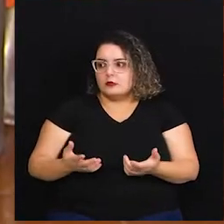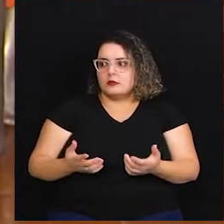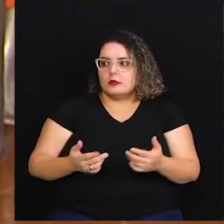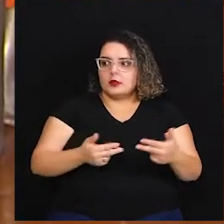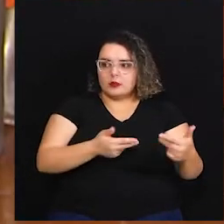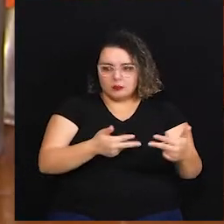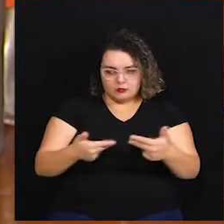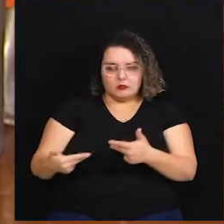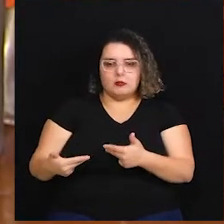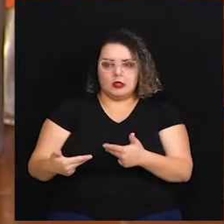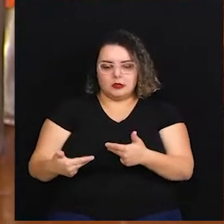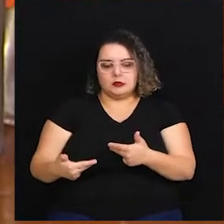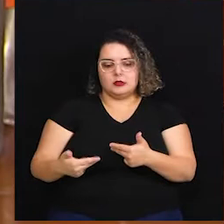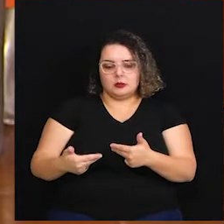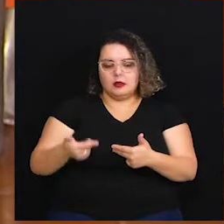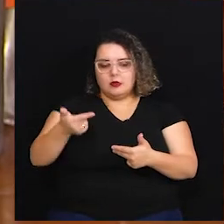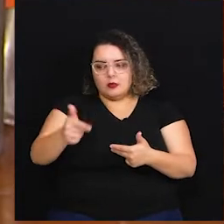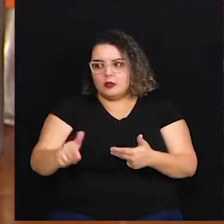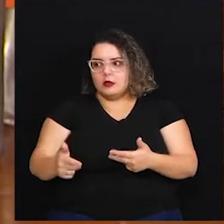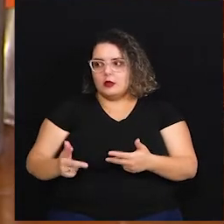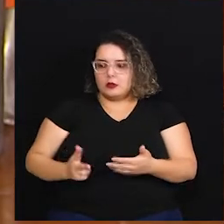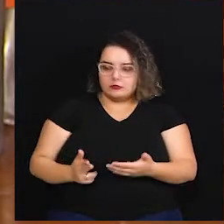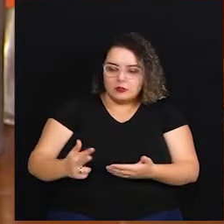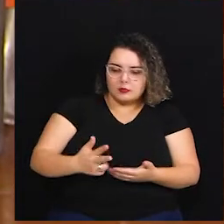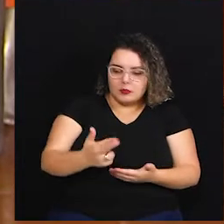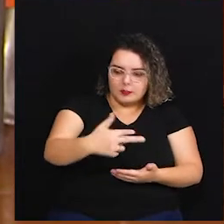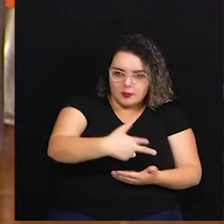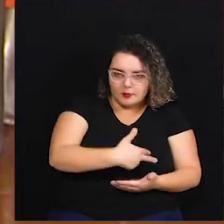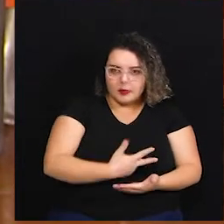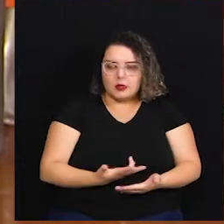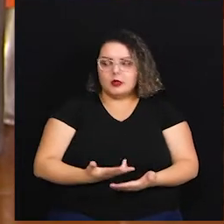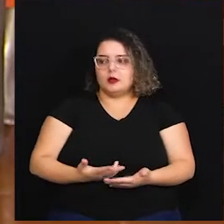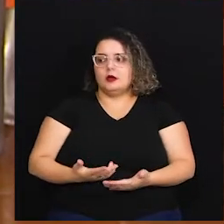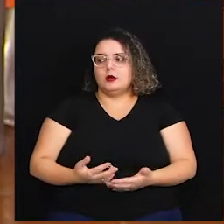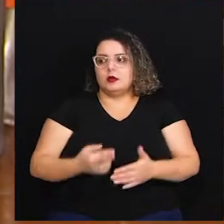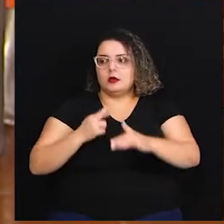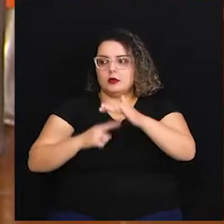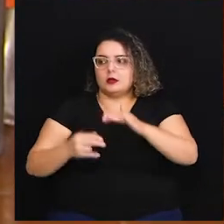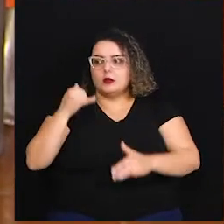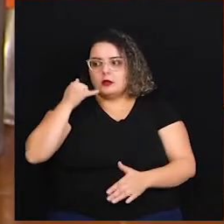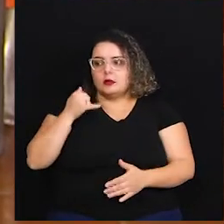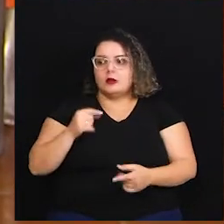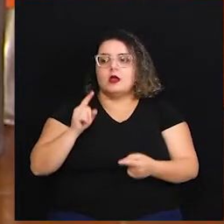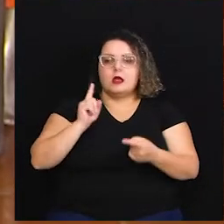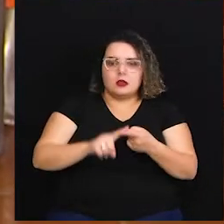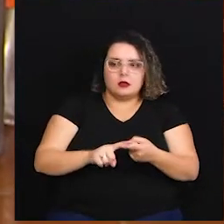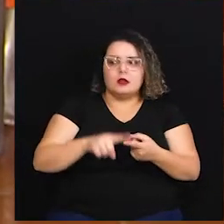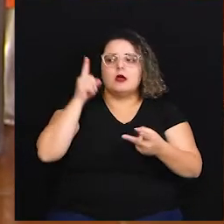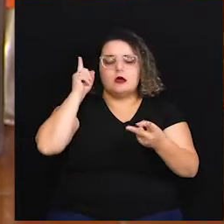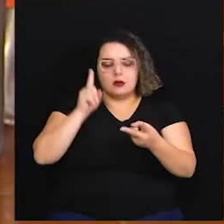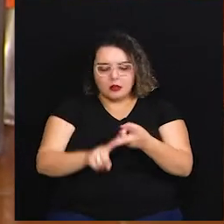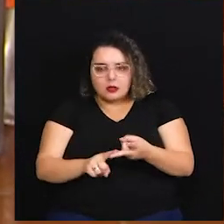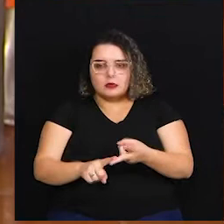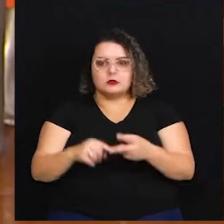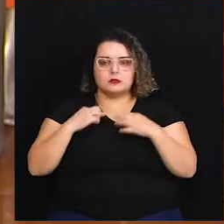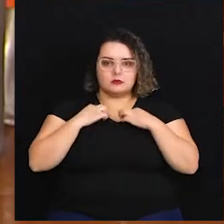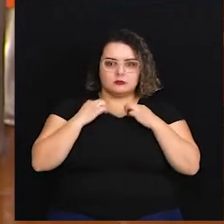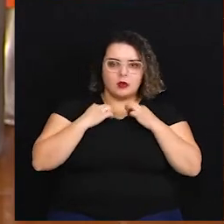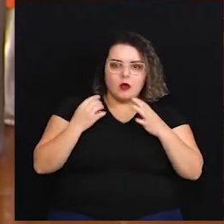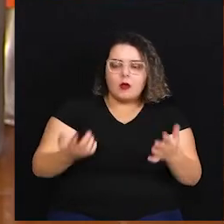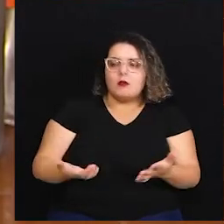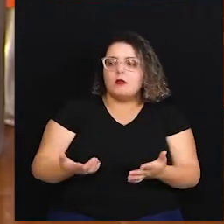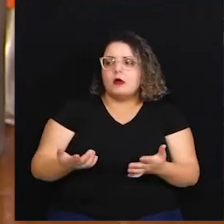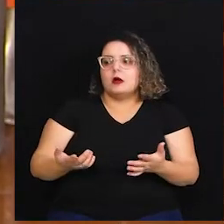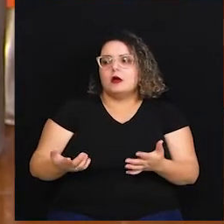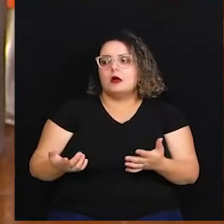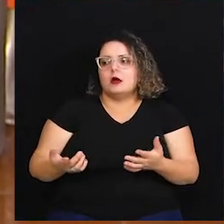eu sigo sempre um padrão. Então, eu já deixava as peças cortadas. Nisso, eu chegava na feira e ligava, ó, eu preciso dessa peça, dessa